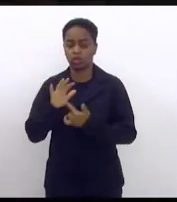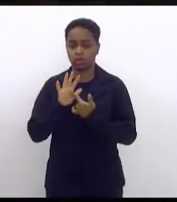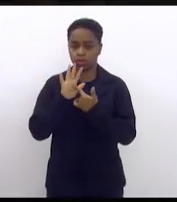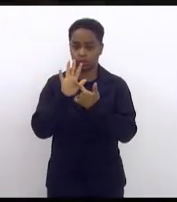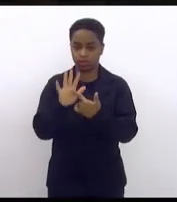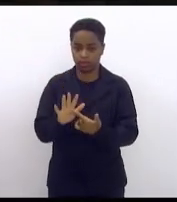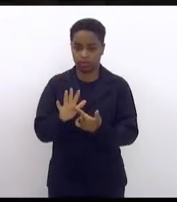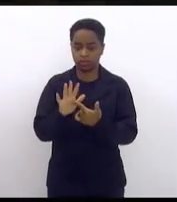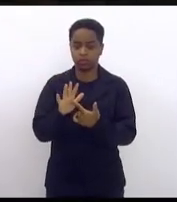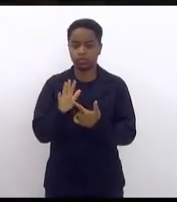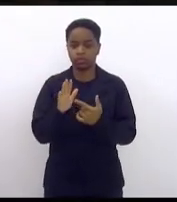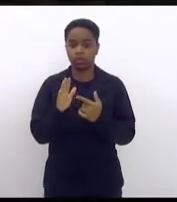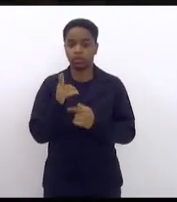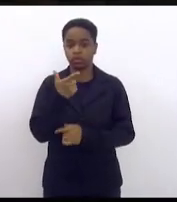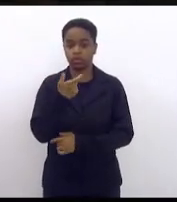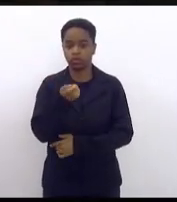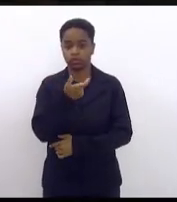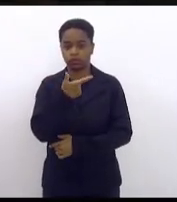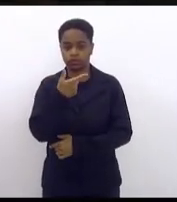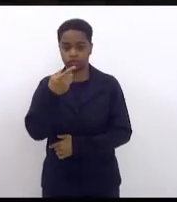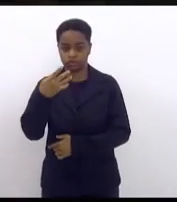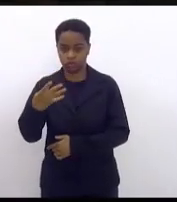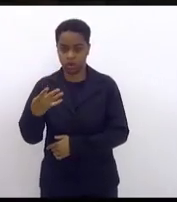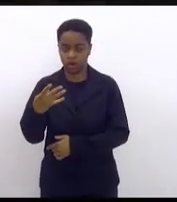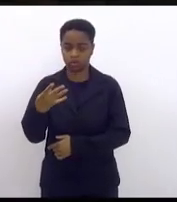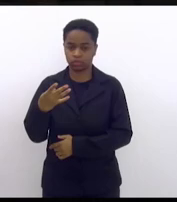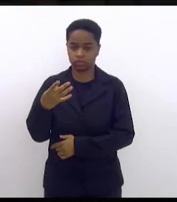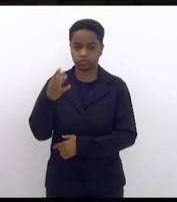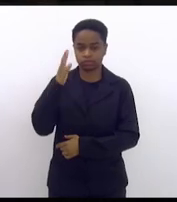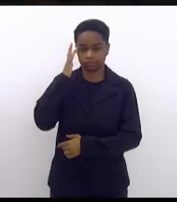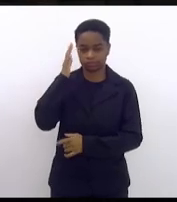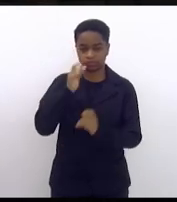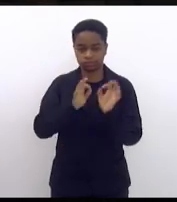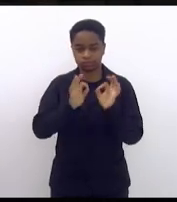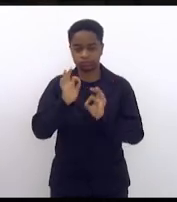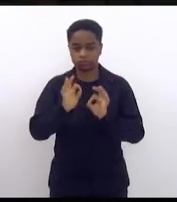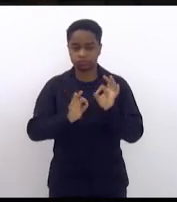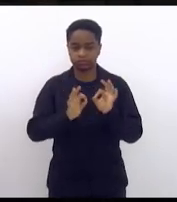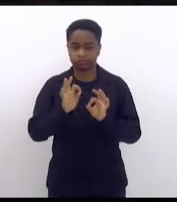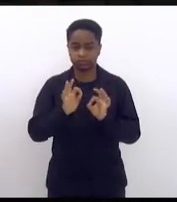para 2024 é